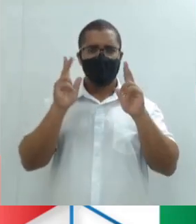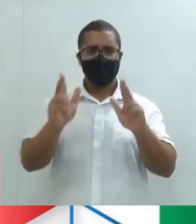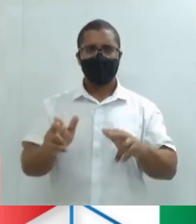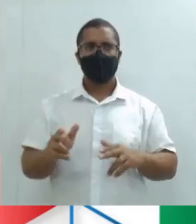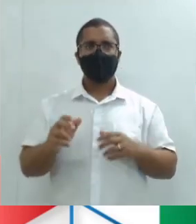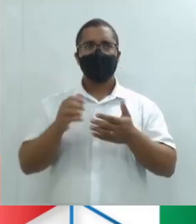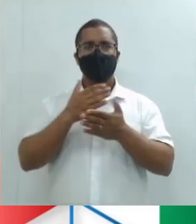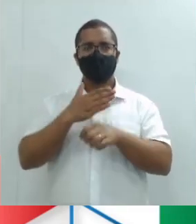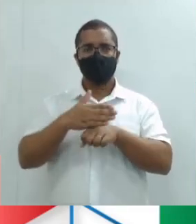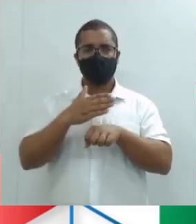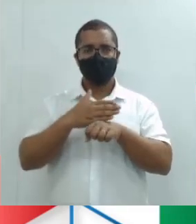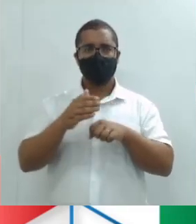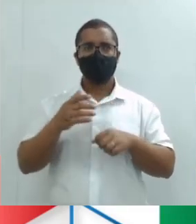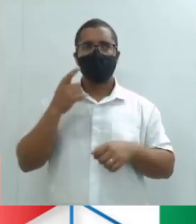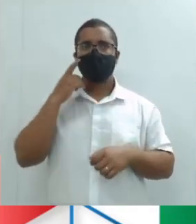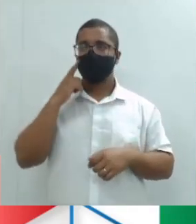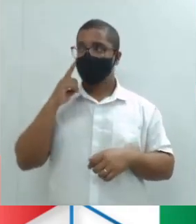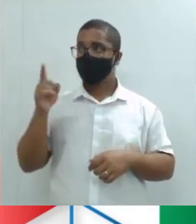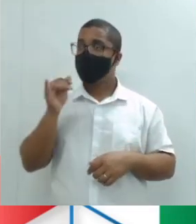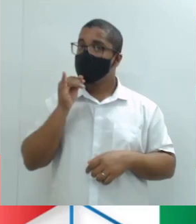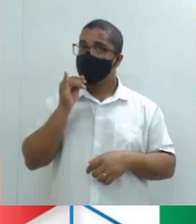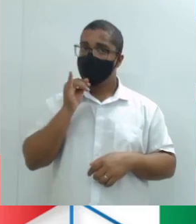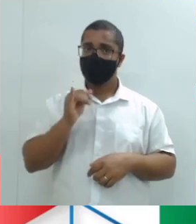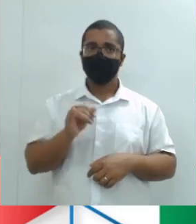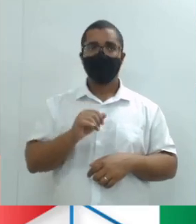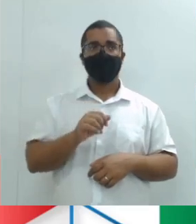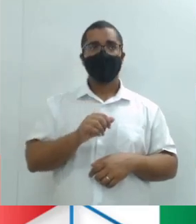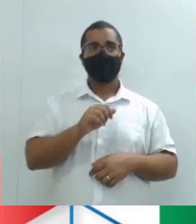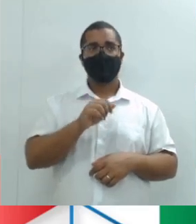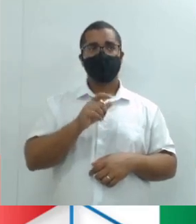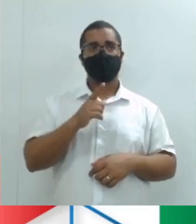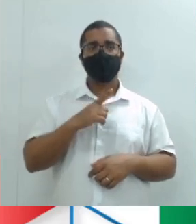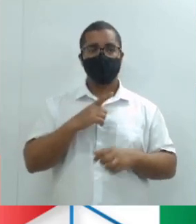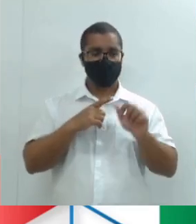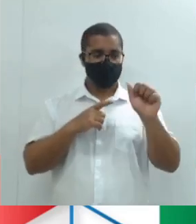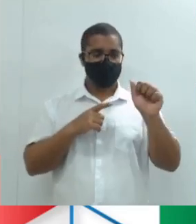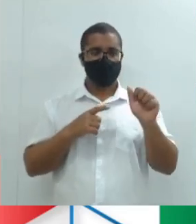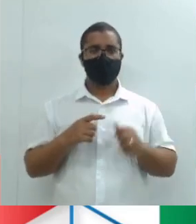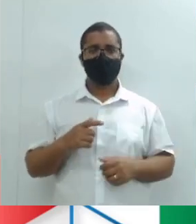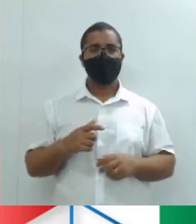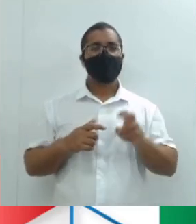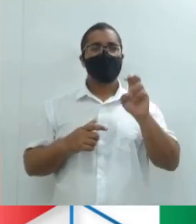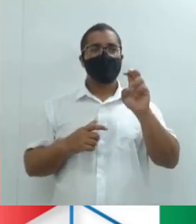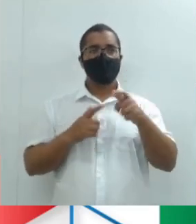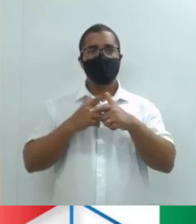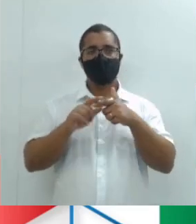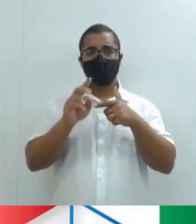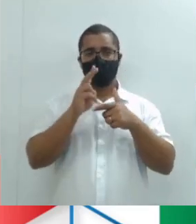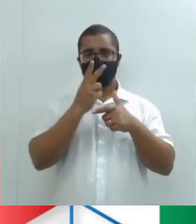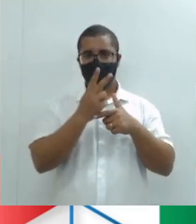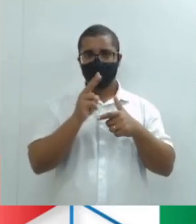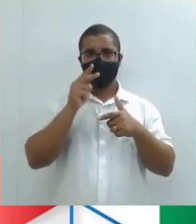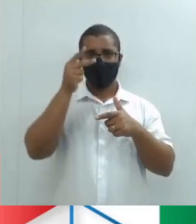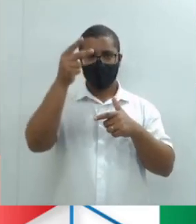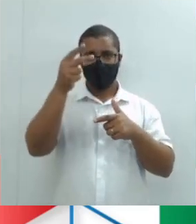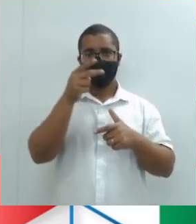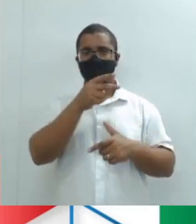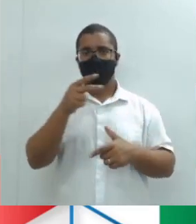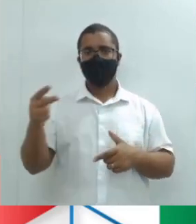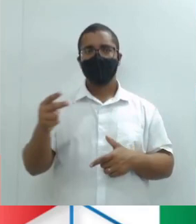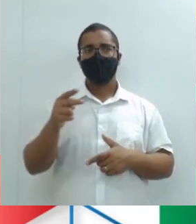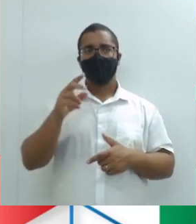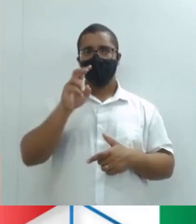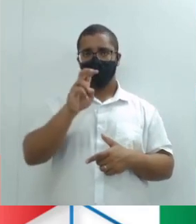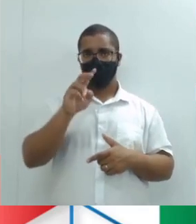fazer um exercício agora, um exemplo, tá? Exemplo A. 5 dividido por 2 elevado ao quadrado, 5